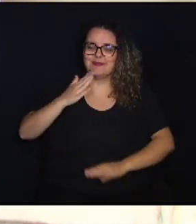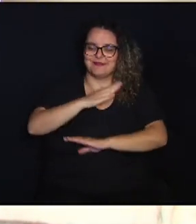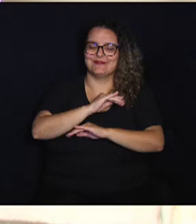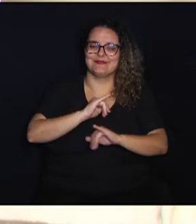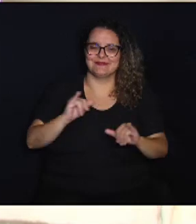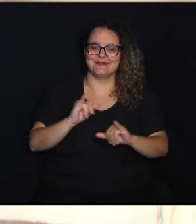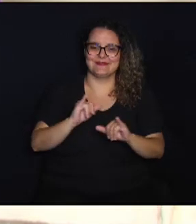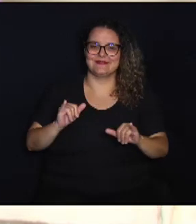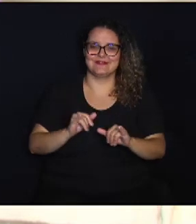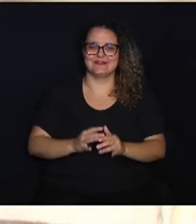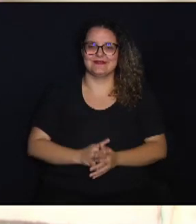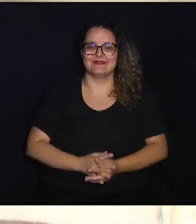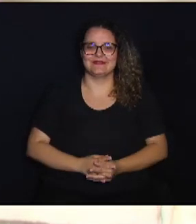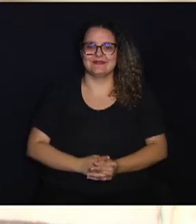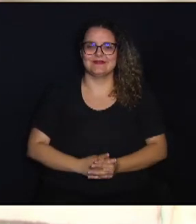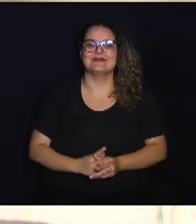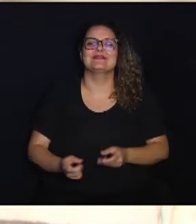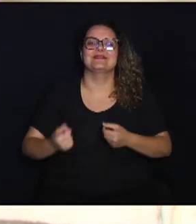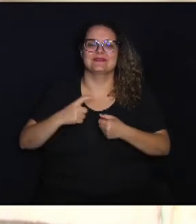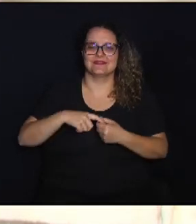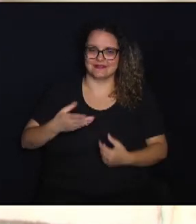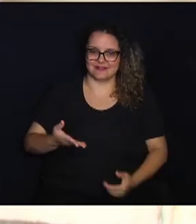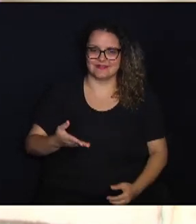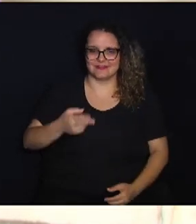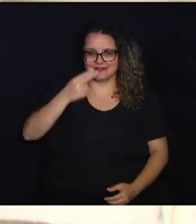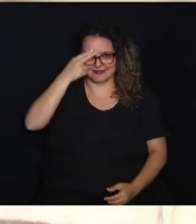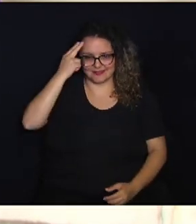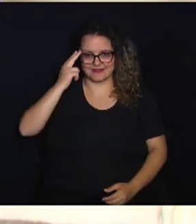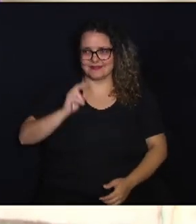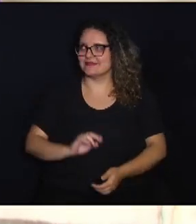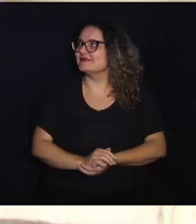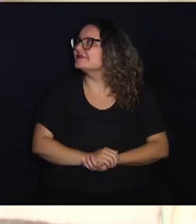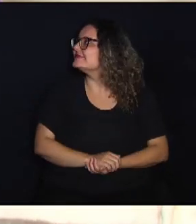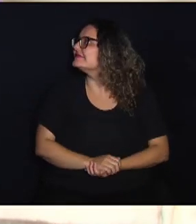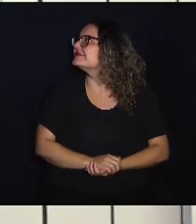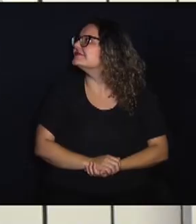Câmara Notícia. Voltamos com você aí no estúdio, Gabriel.